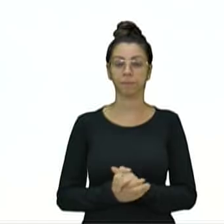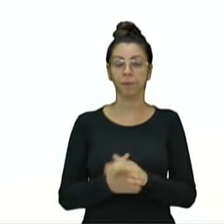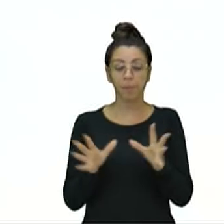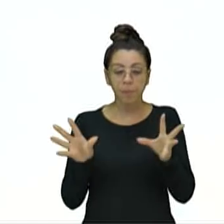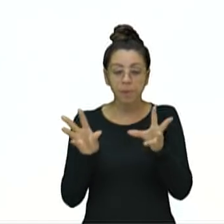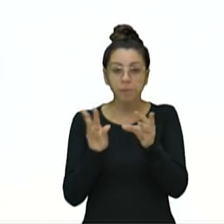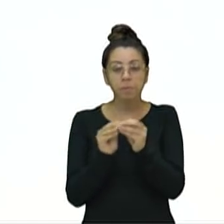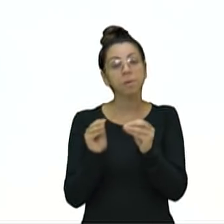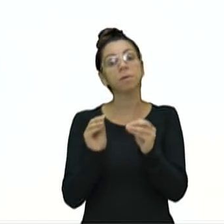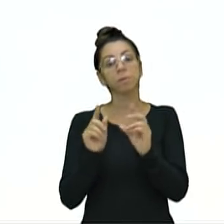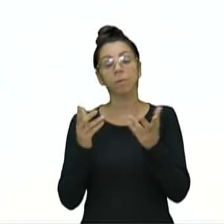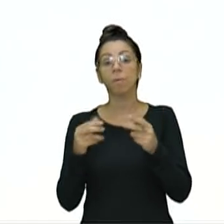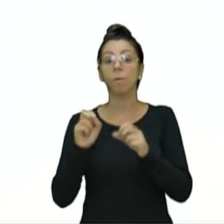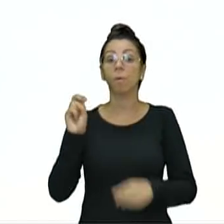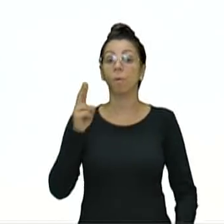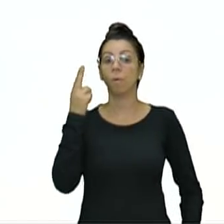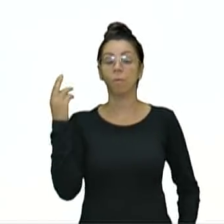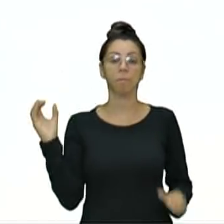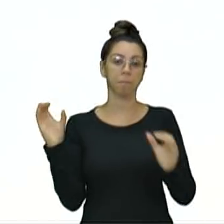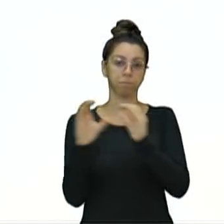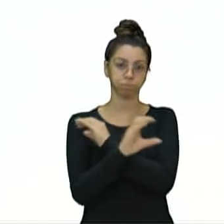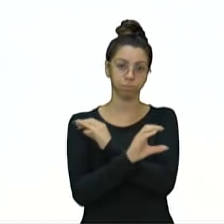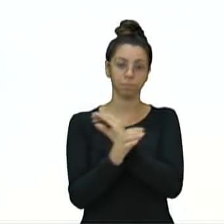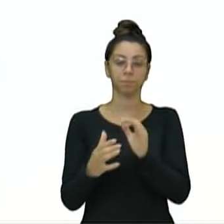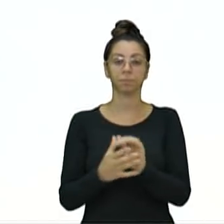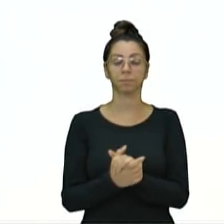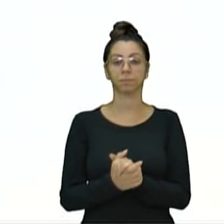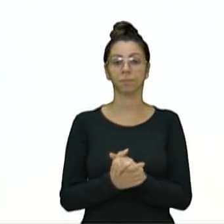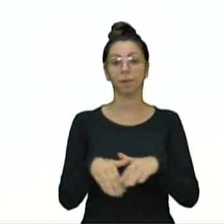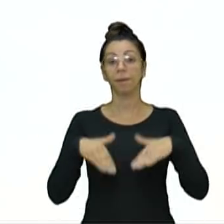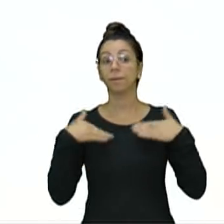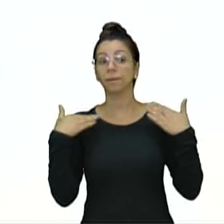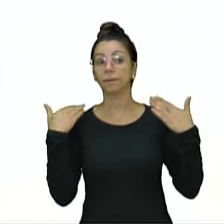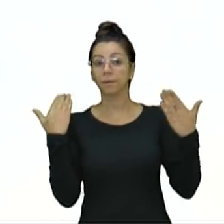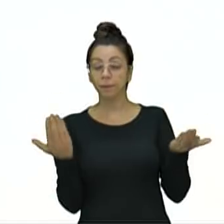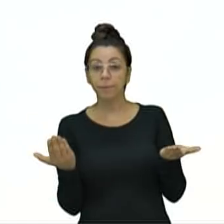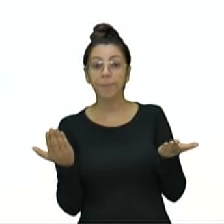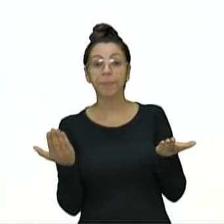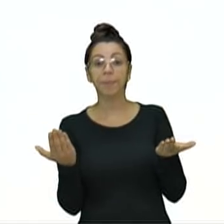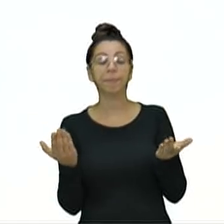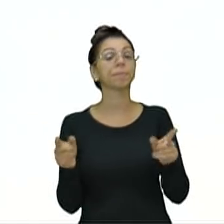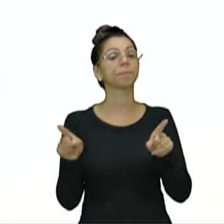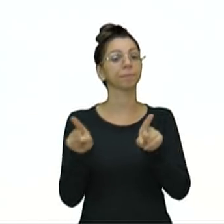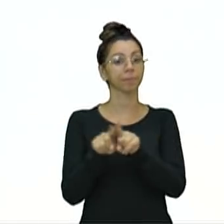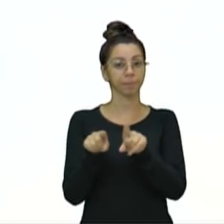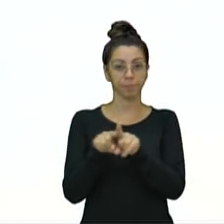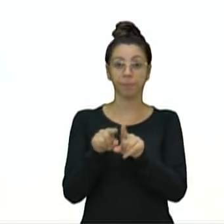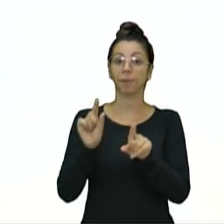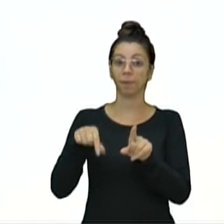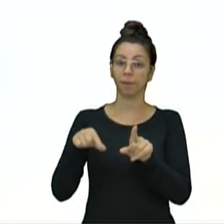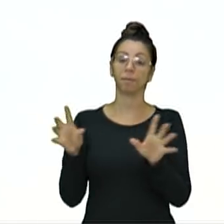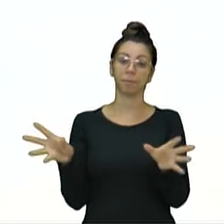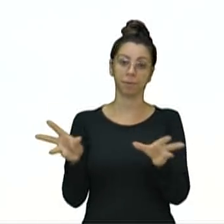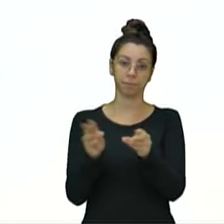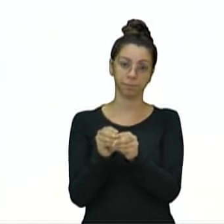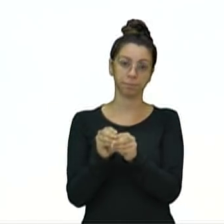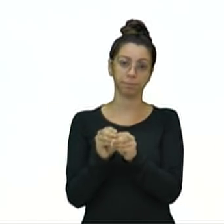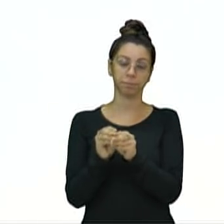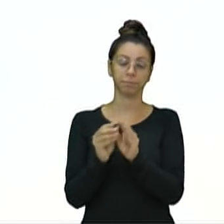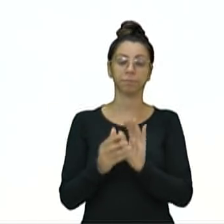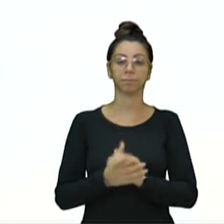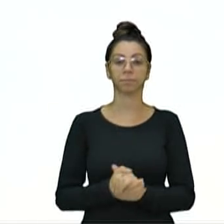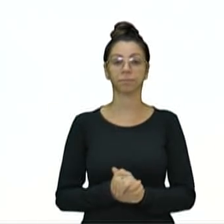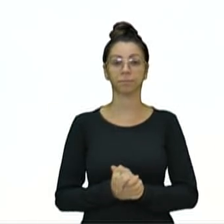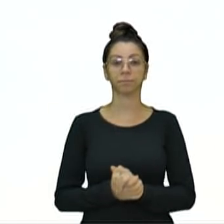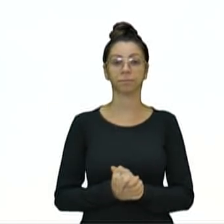para concluir, e after all, afinal de contas, também é uma linking word de